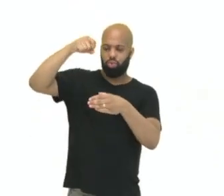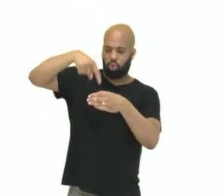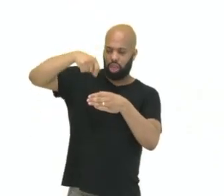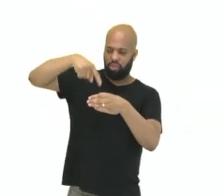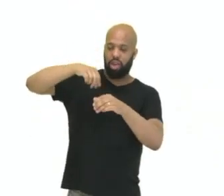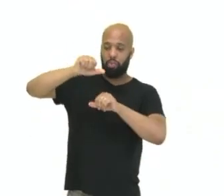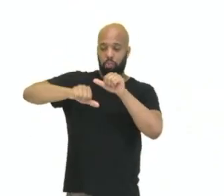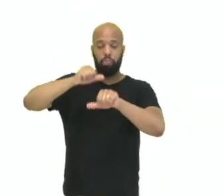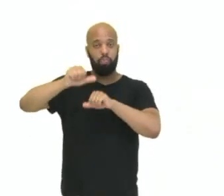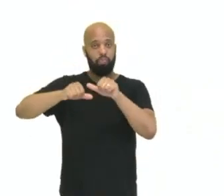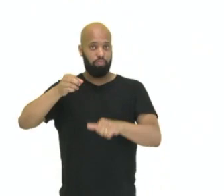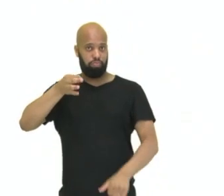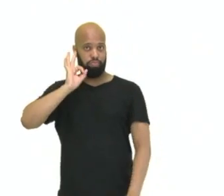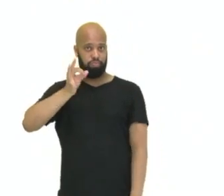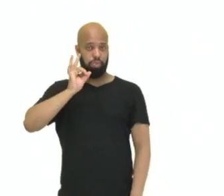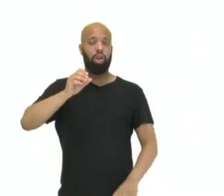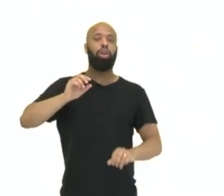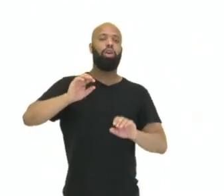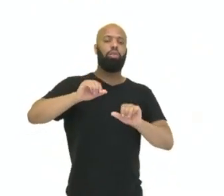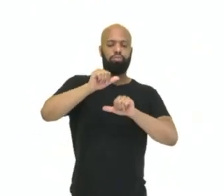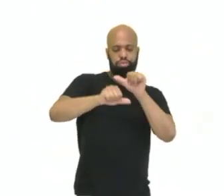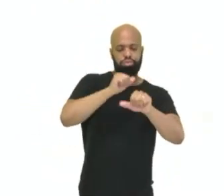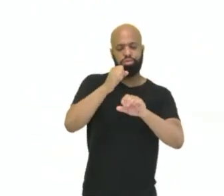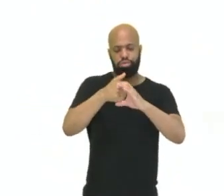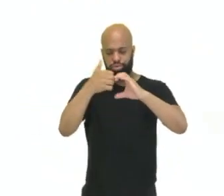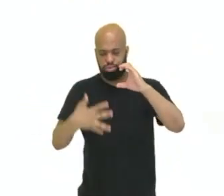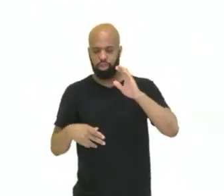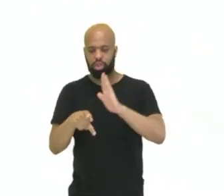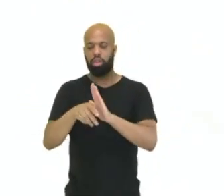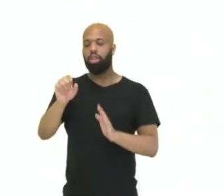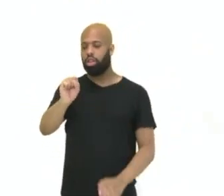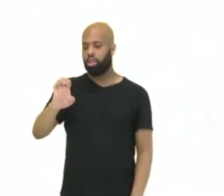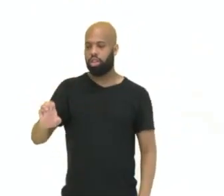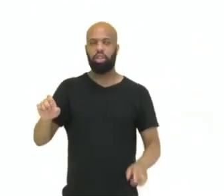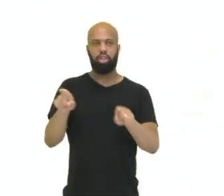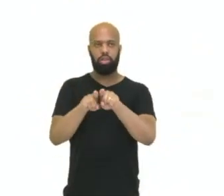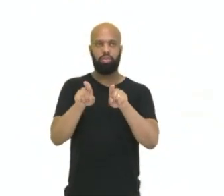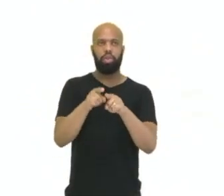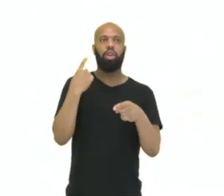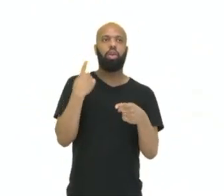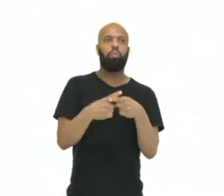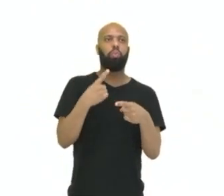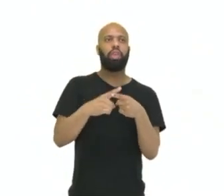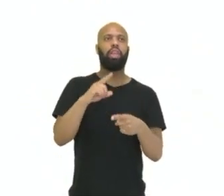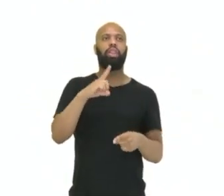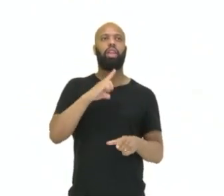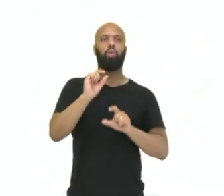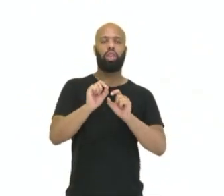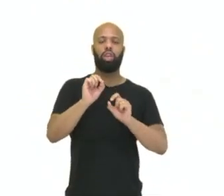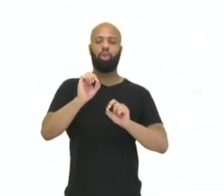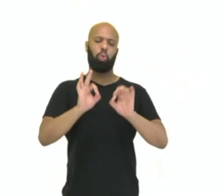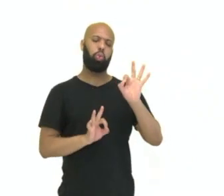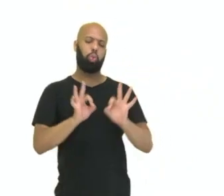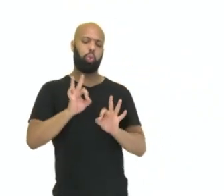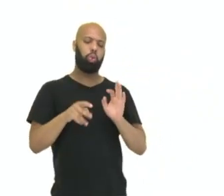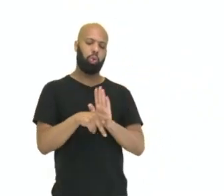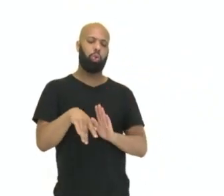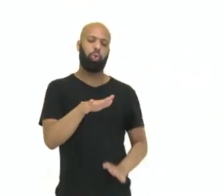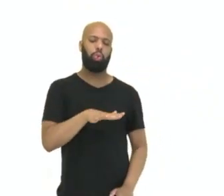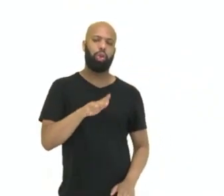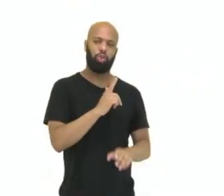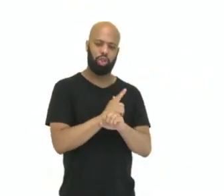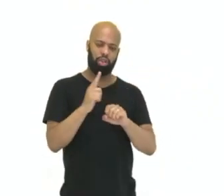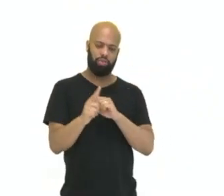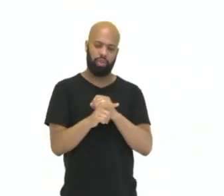portanto, profundamente as características da região Sudeste, né? Traz um dinamismo para a economia, promove